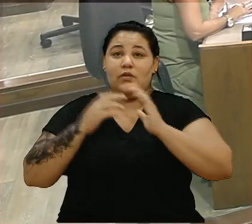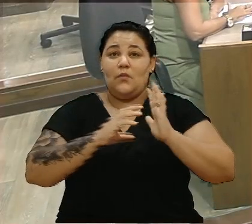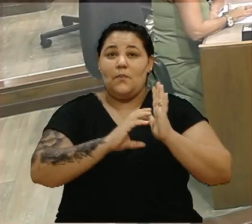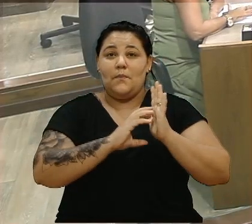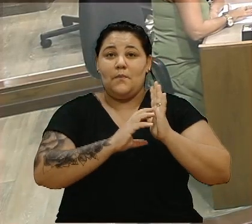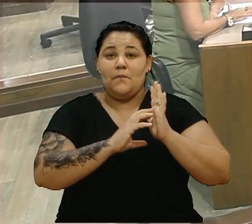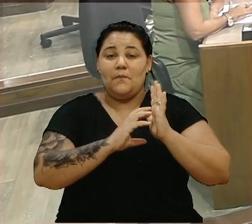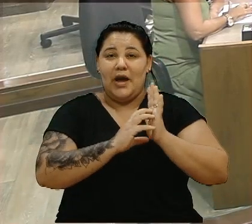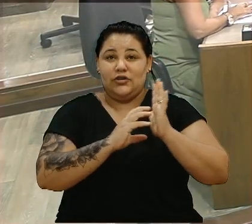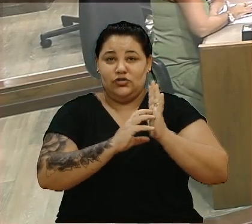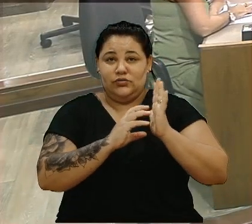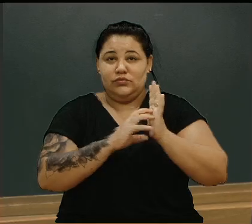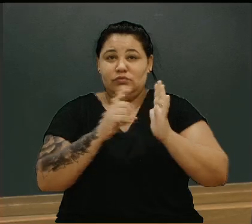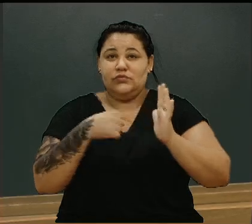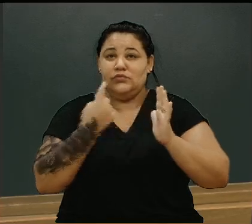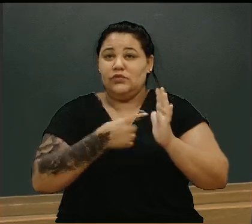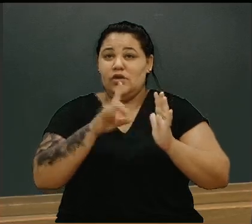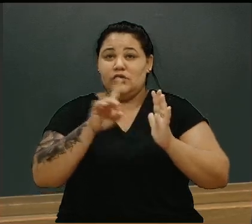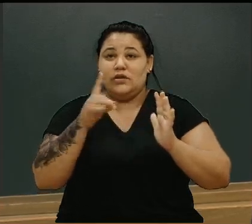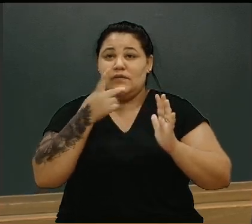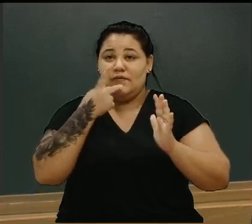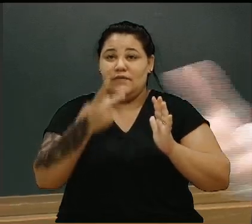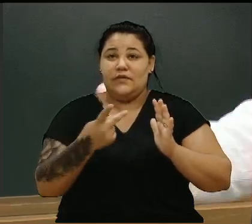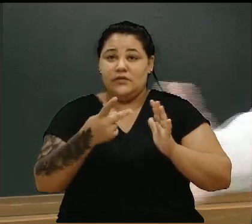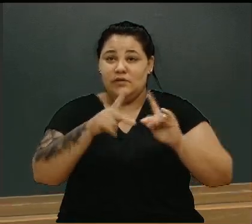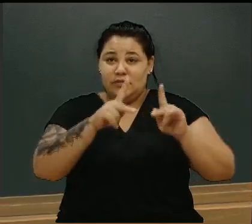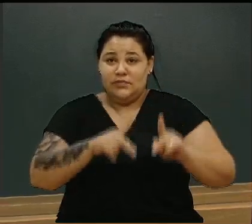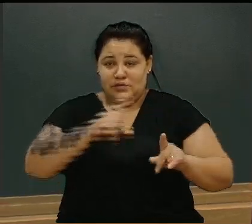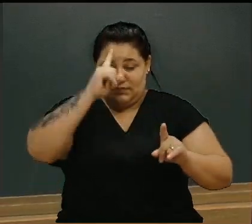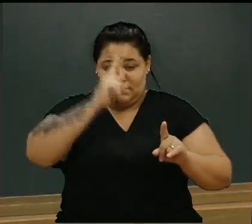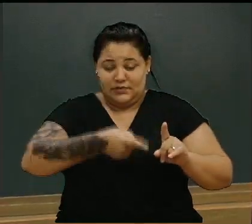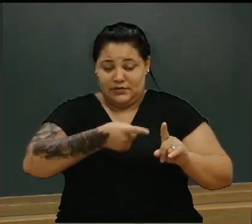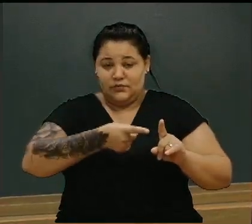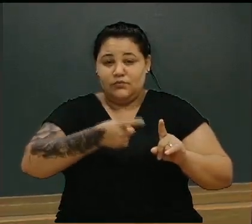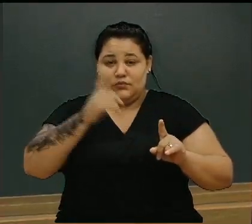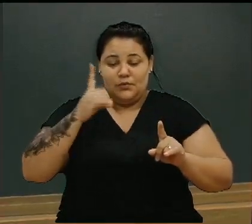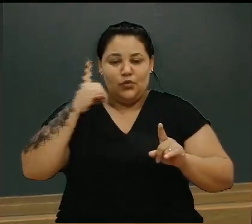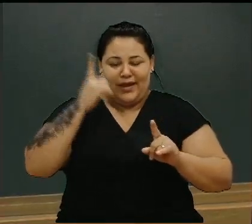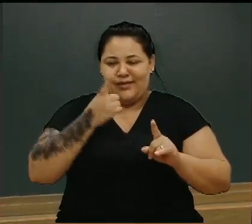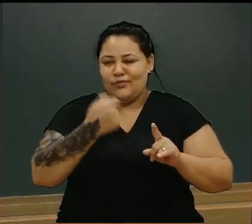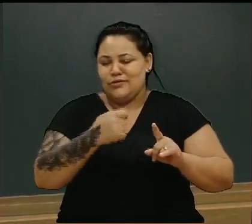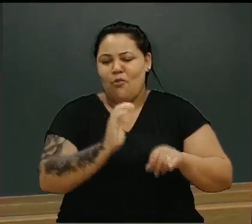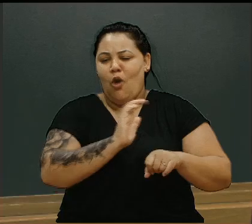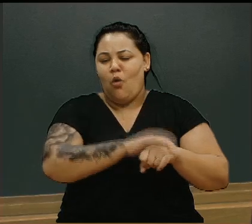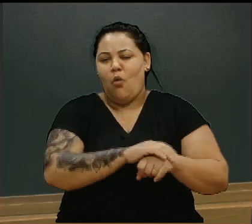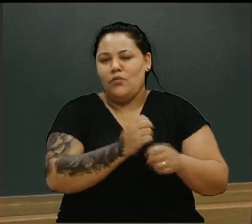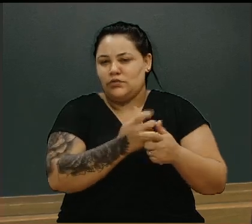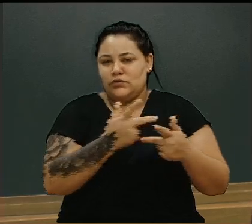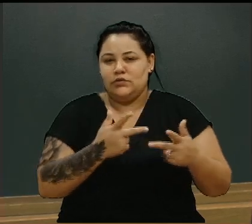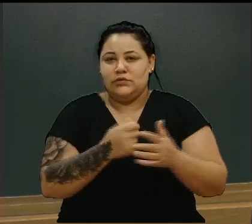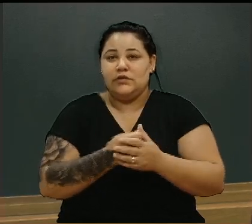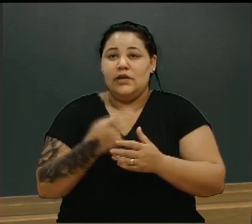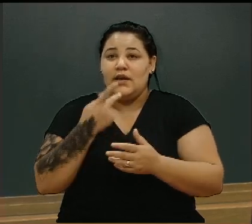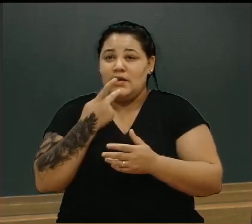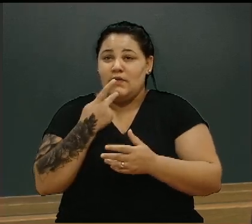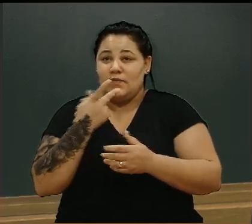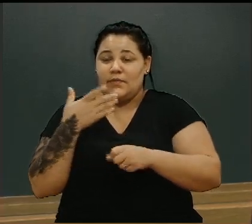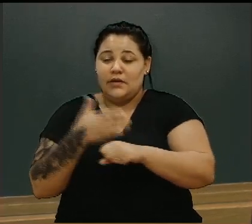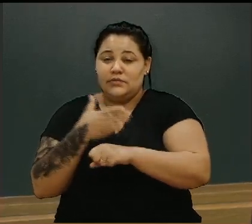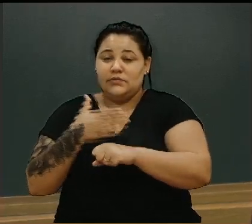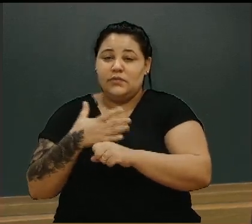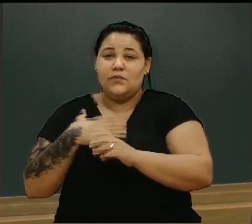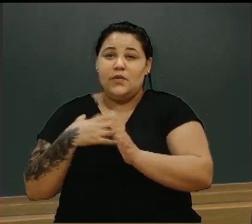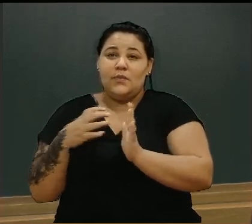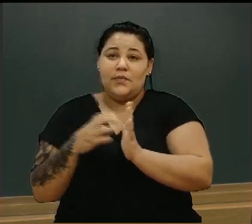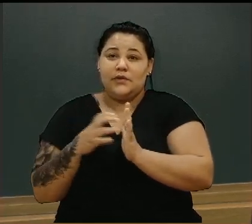tratamos diretamente da responsabilidade daquele que exerce o mandato eletivo no partido. Eu, quando me filiei ao meu partido, já faz um